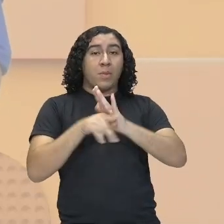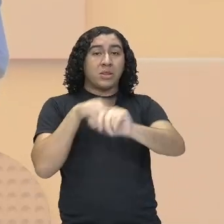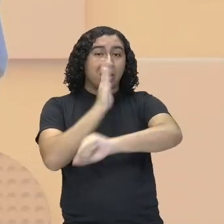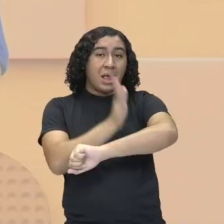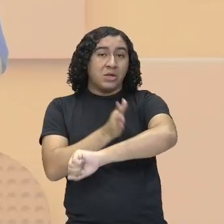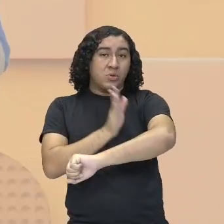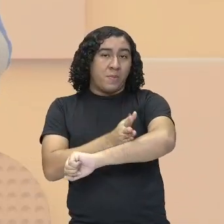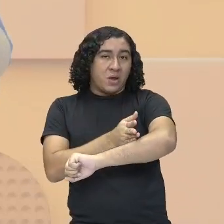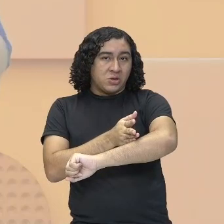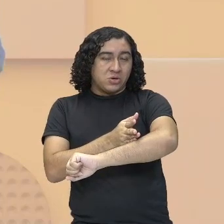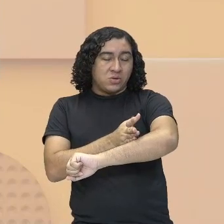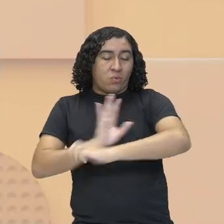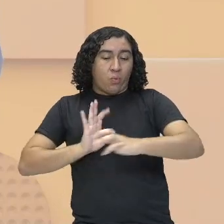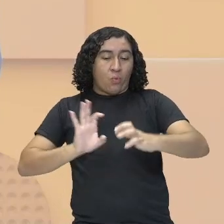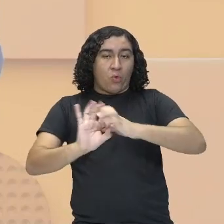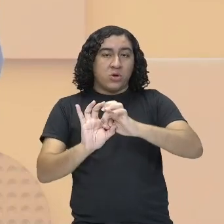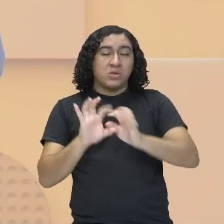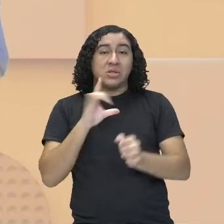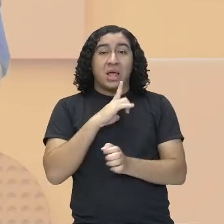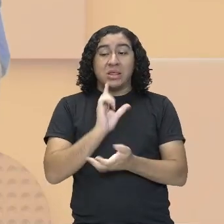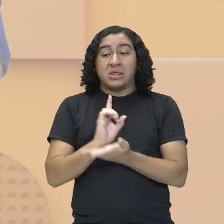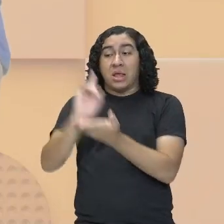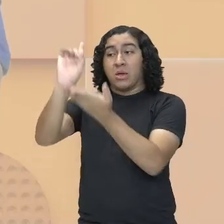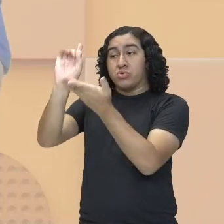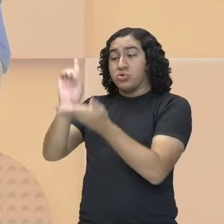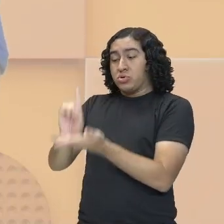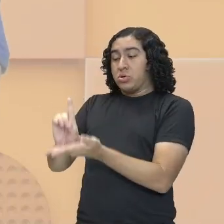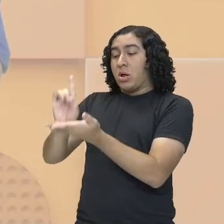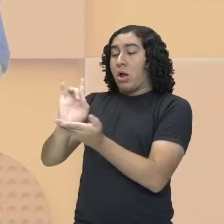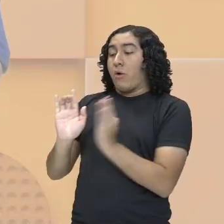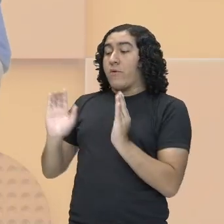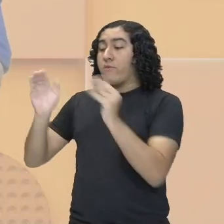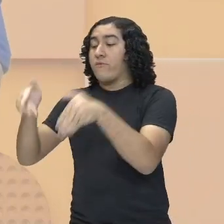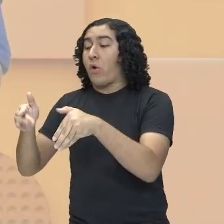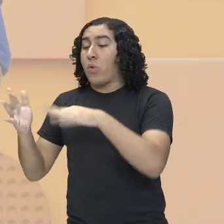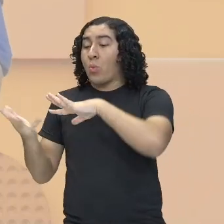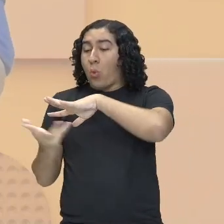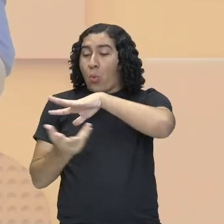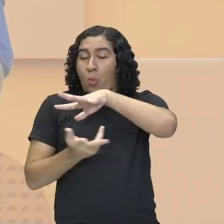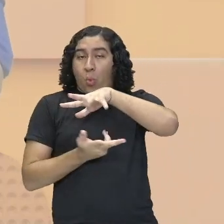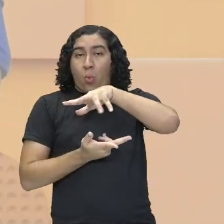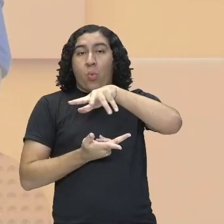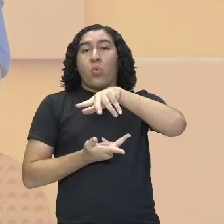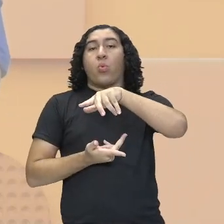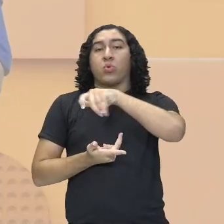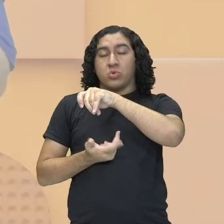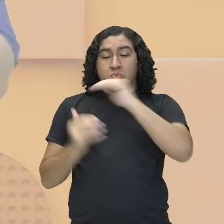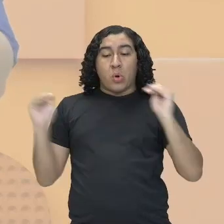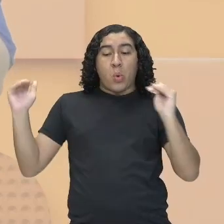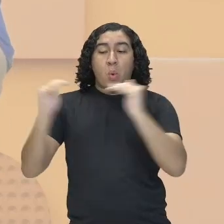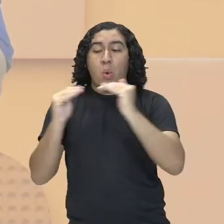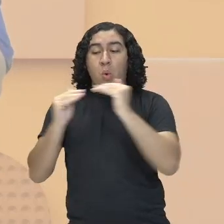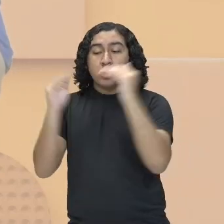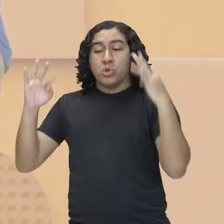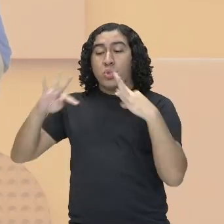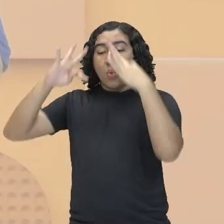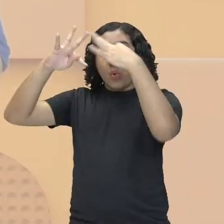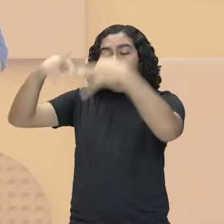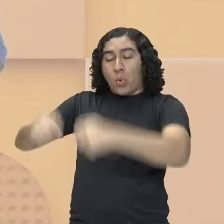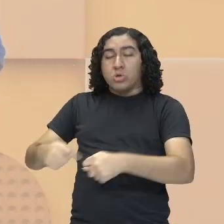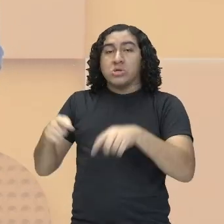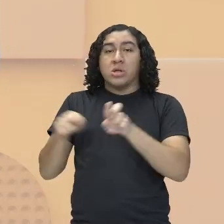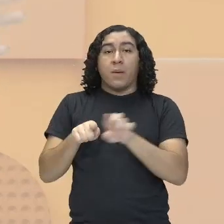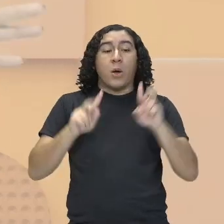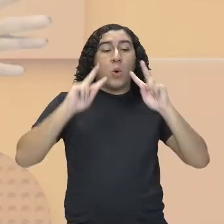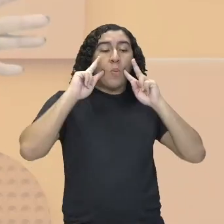Média, certo? Em que eu vou ter ali a presença de Deus como sendo o centro do universo, ele não deve ser questionado. E a razão humana, ela deve